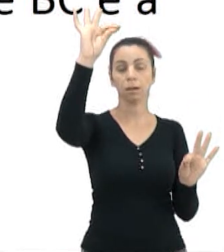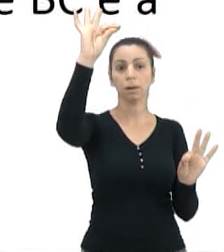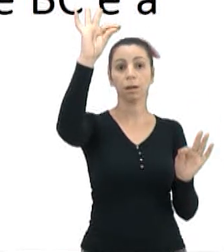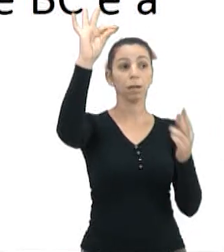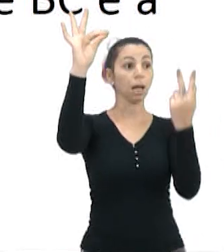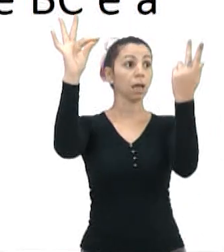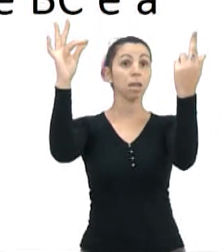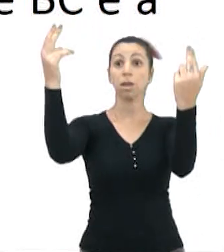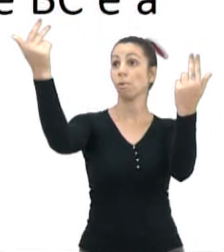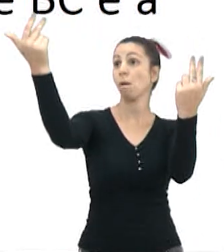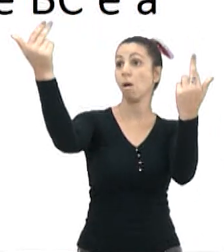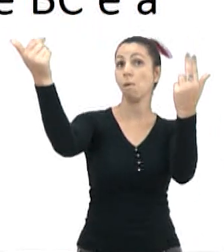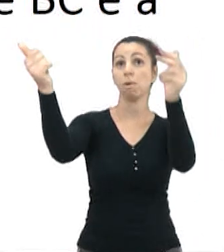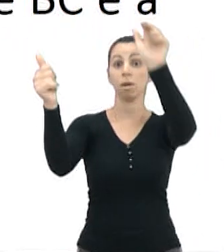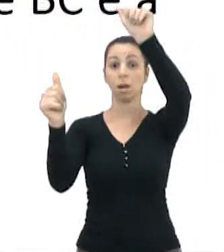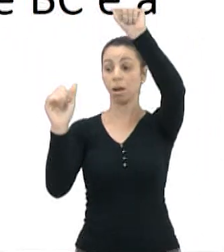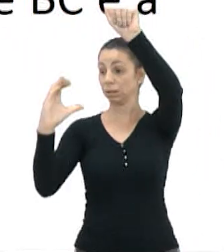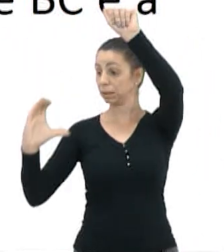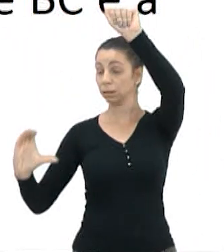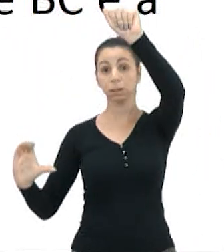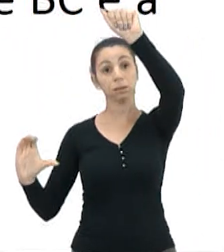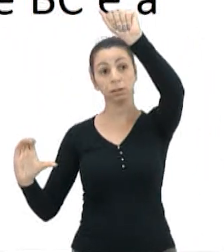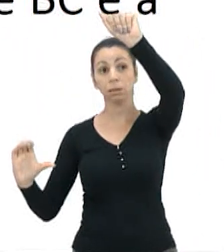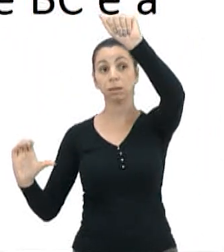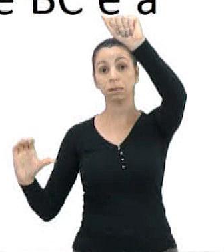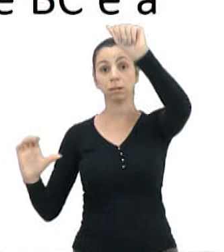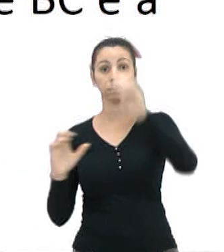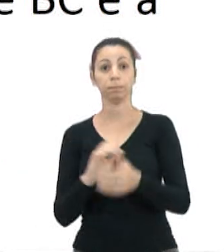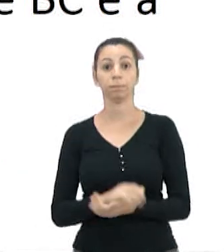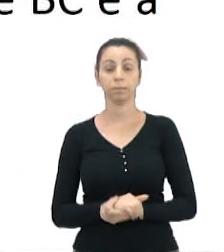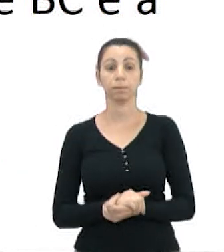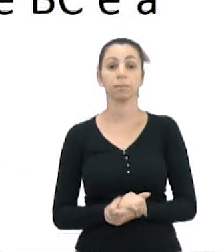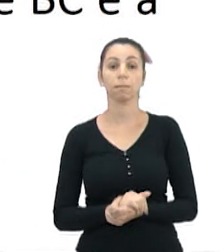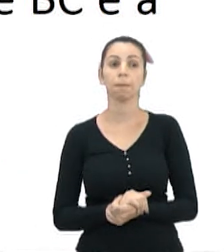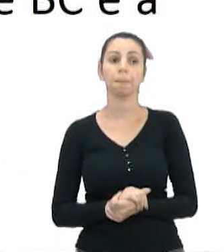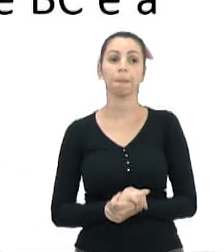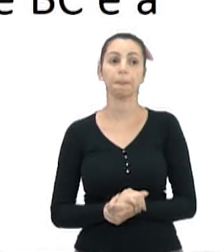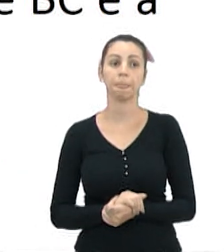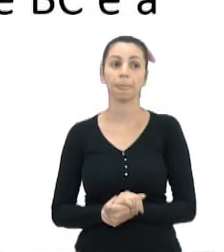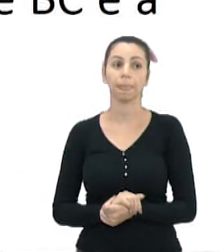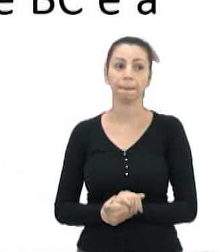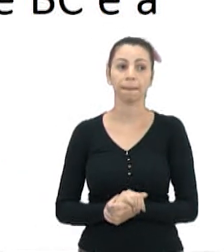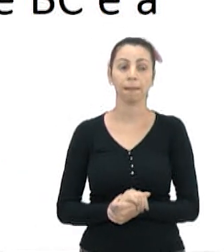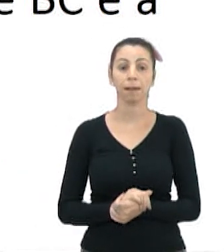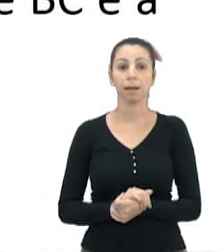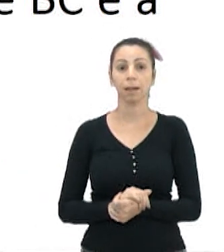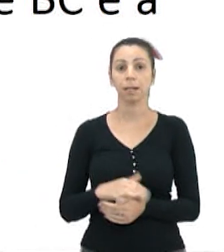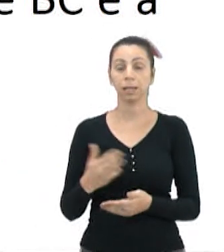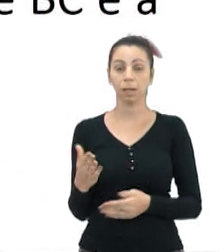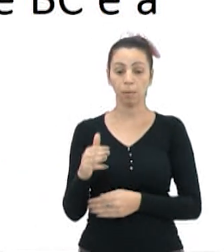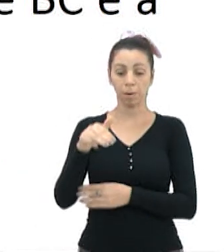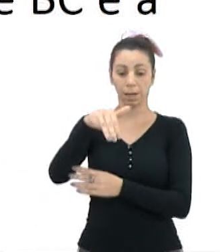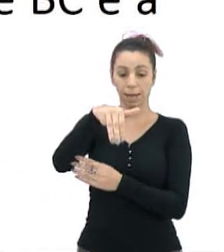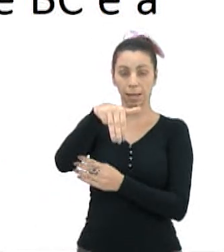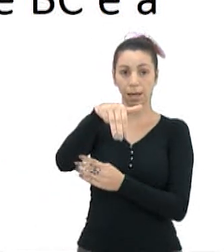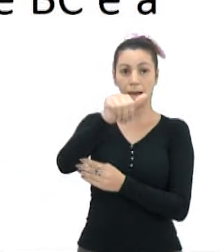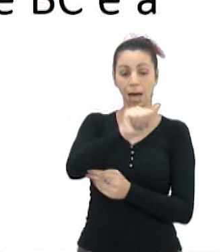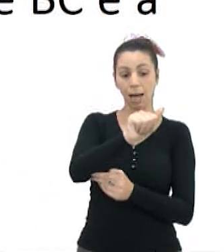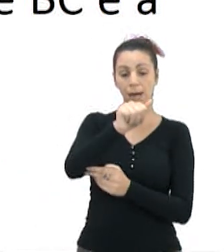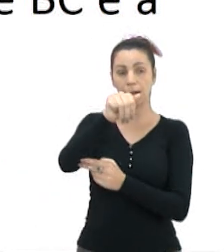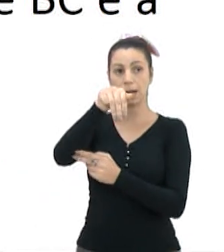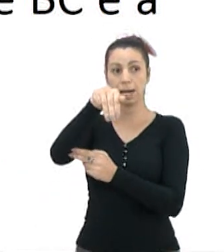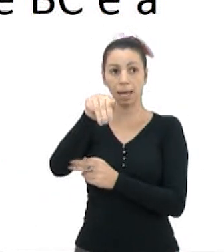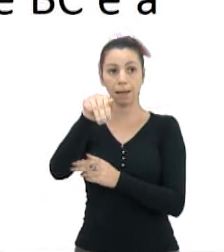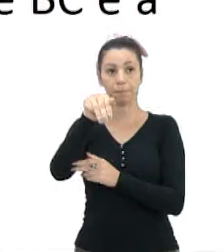AC. Olha aqui, ó, são os lados que são congruentes. E a mediana AM,